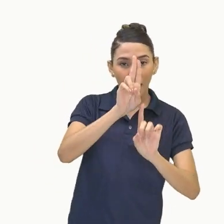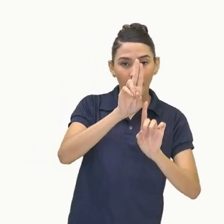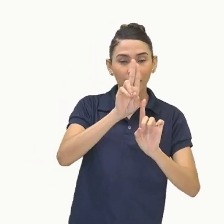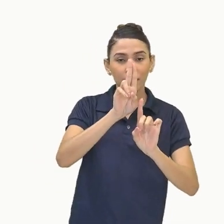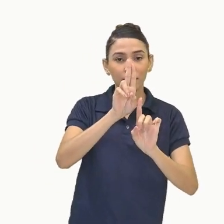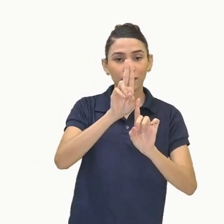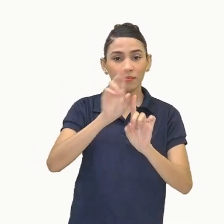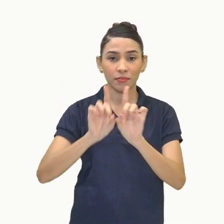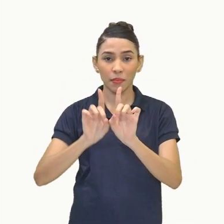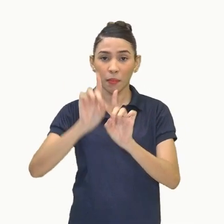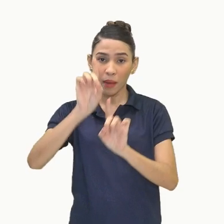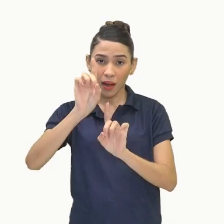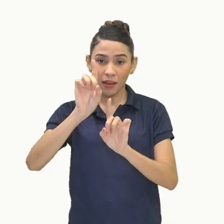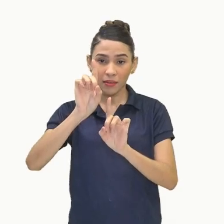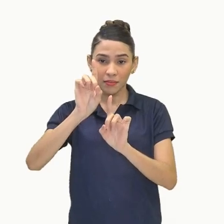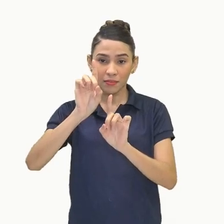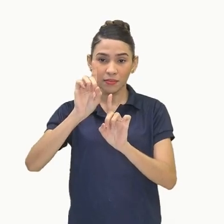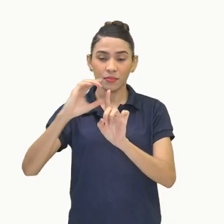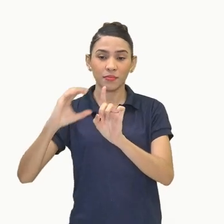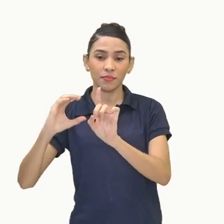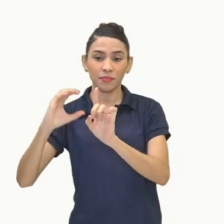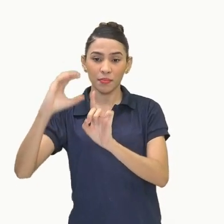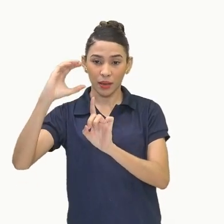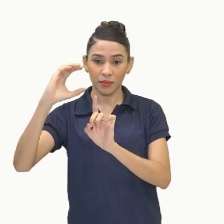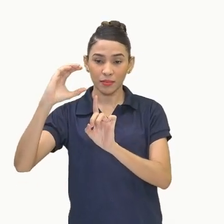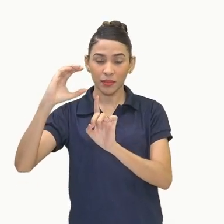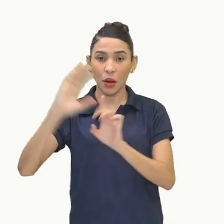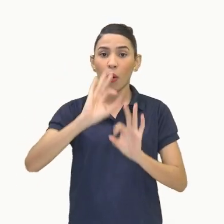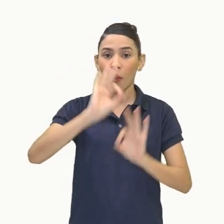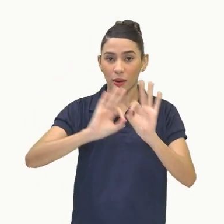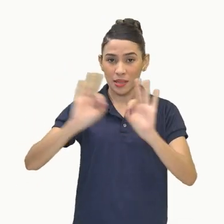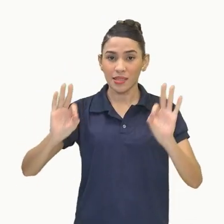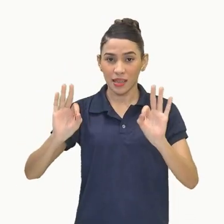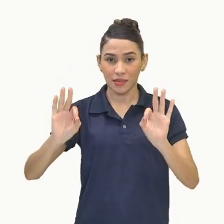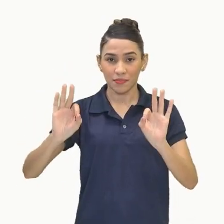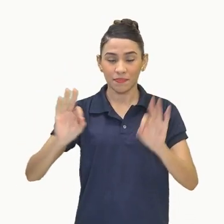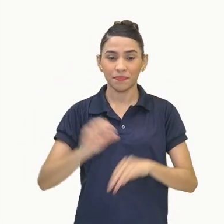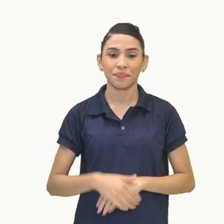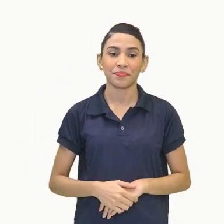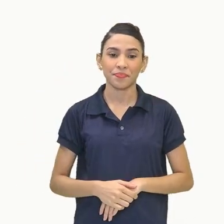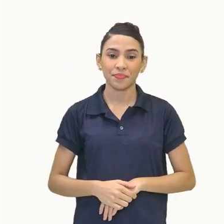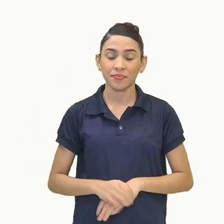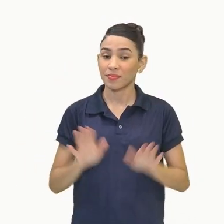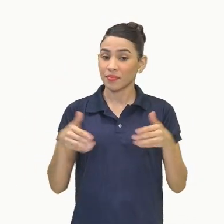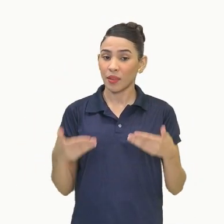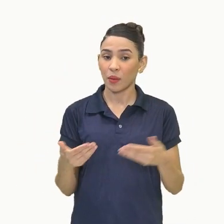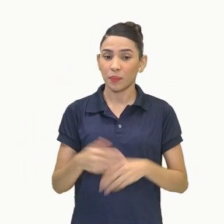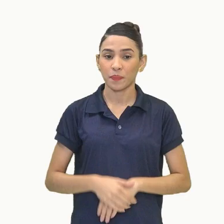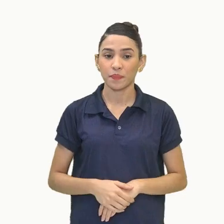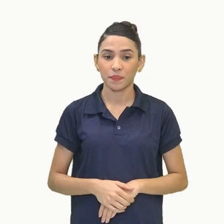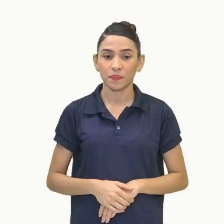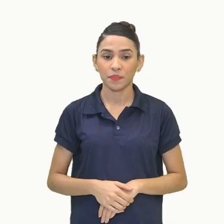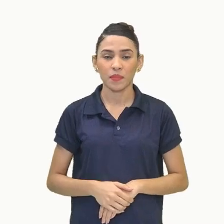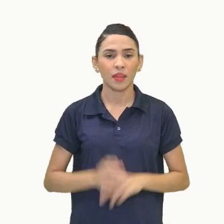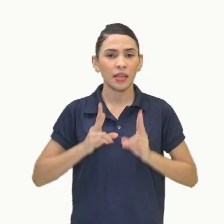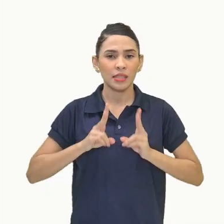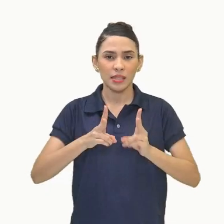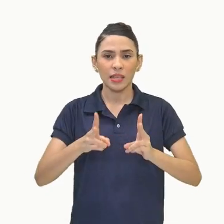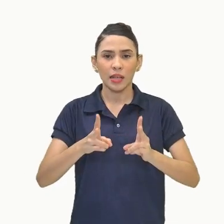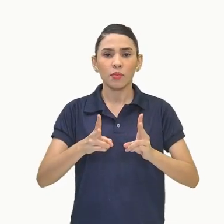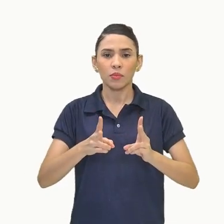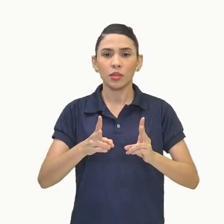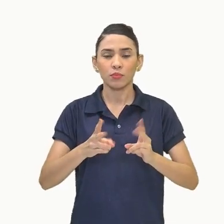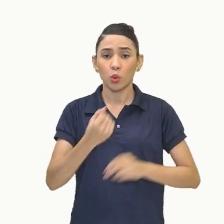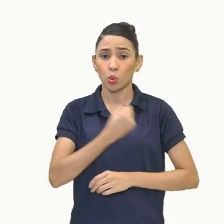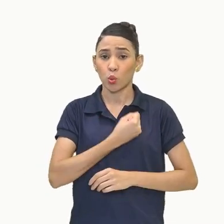unidade, dezena embaixo de dezena, centena embaixo de centena. Então, escreve sempre o primeiro maior